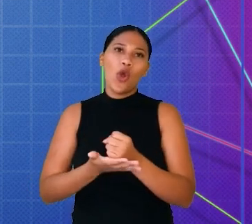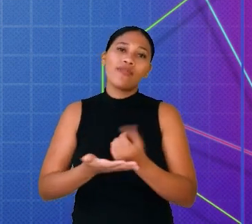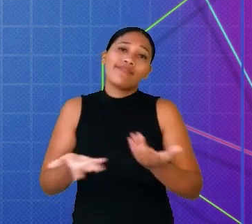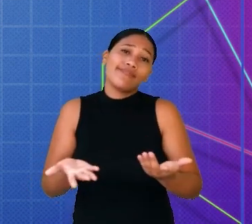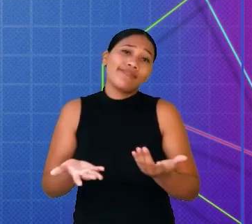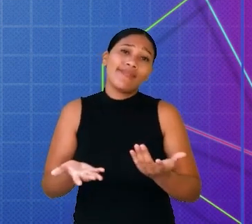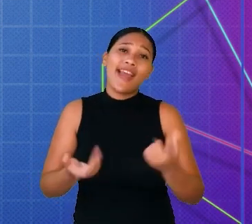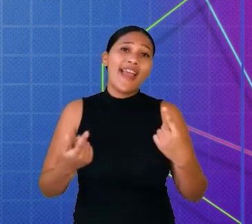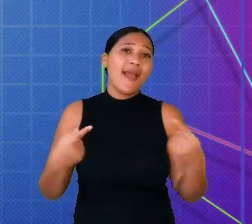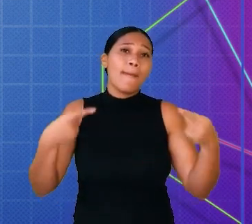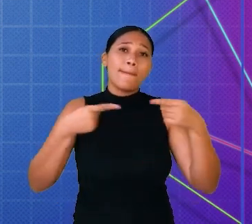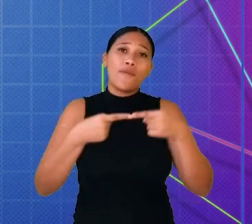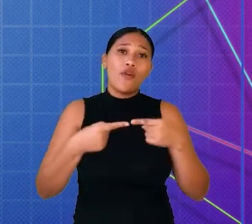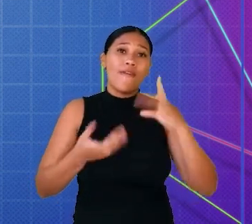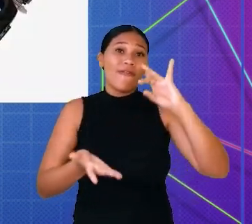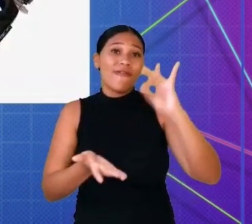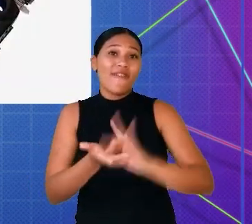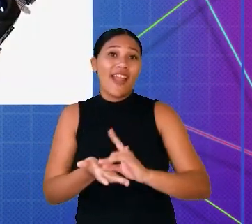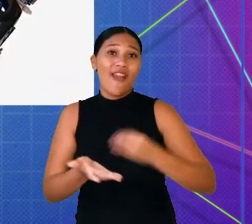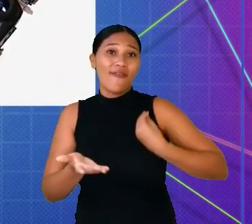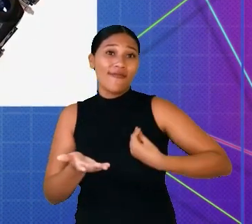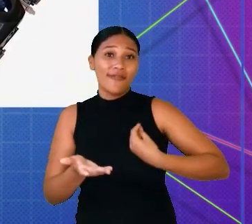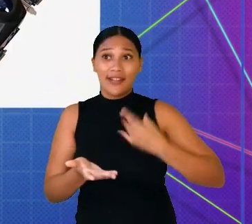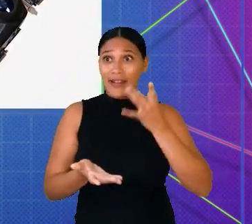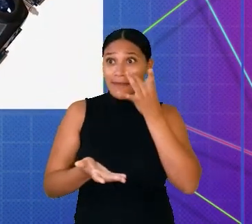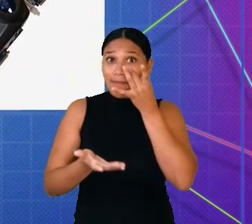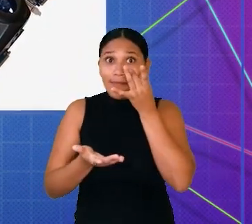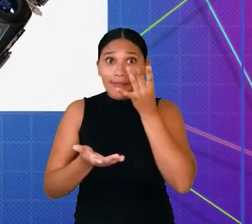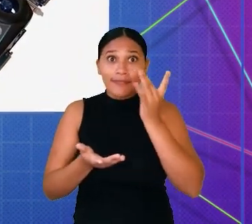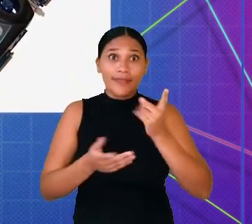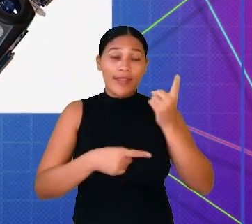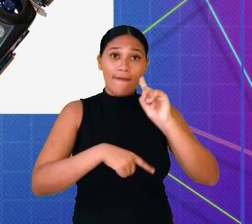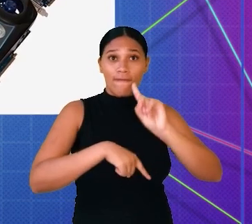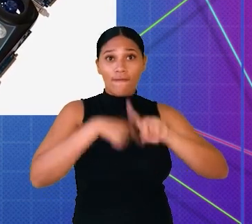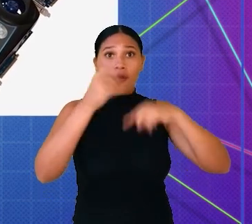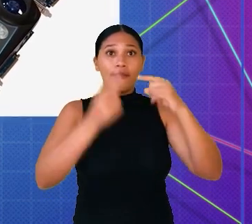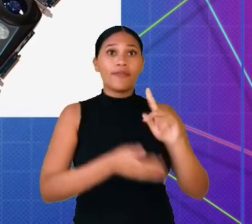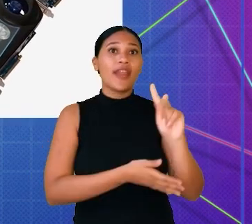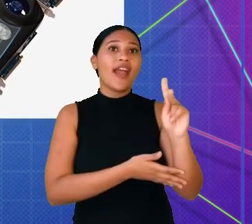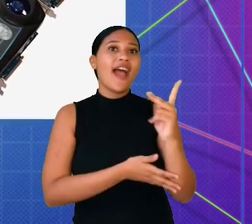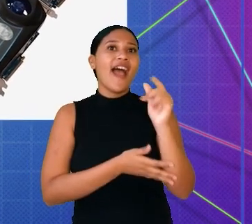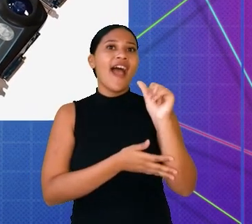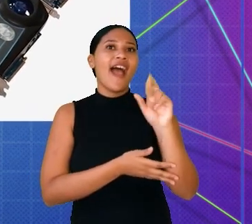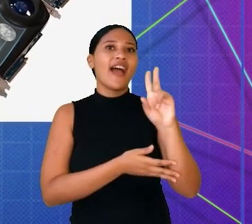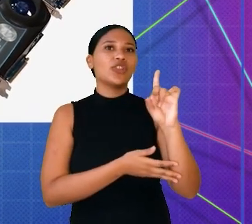jogos que imitam a realidade de maneira muito fiel, nos deixando evidente que a evolução do